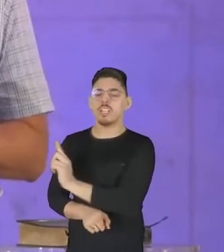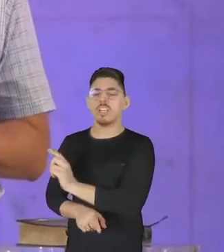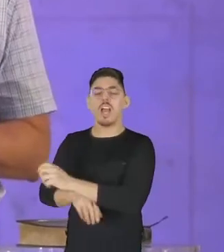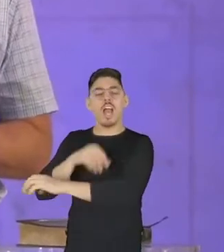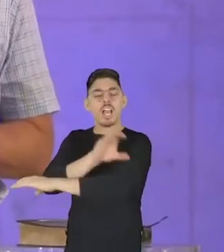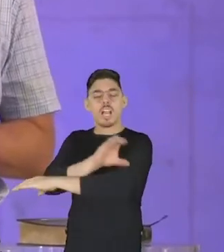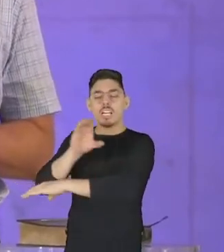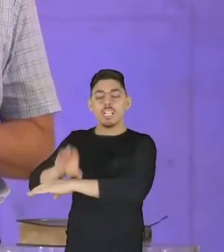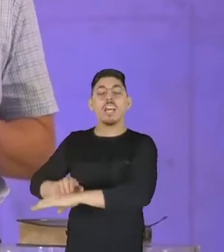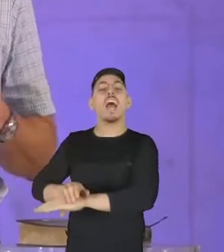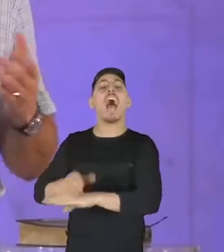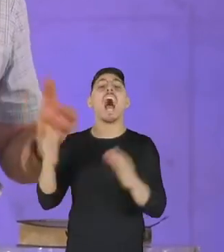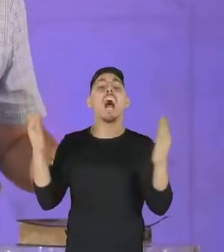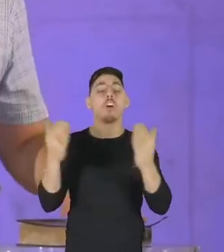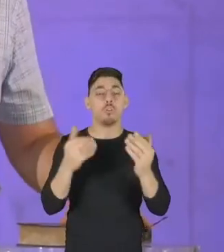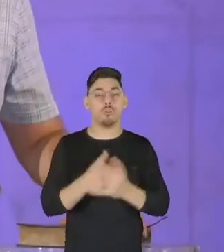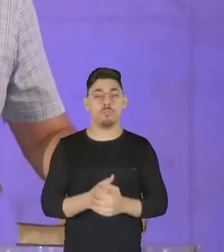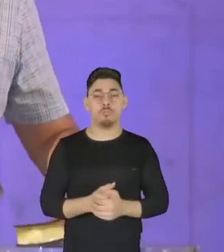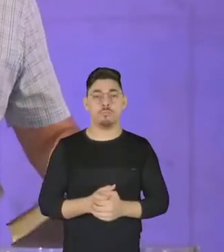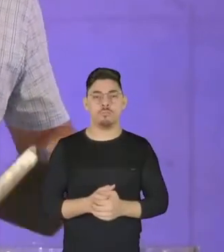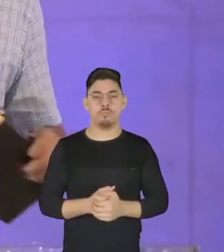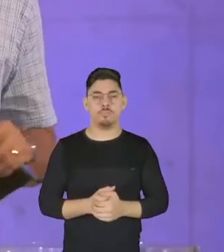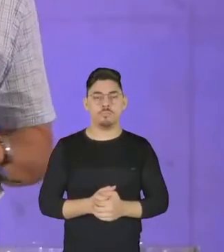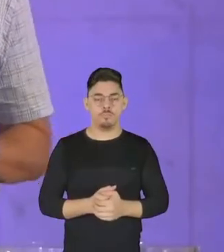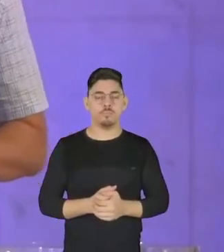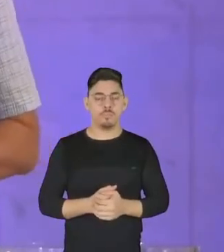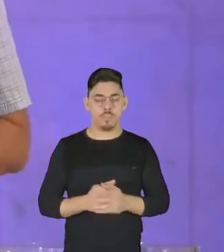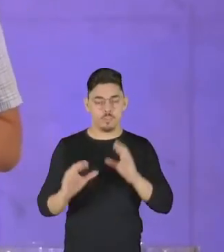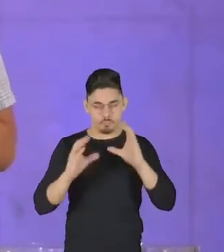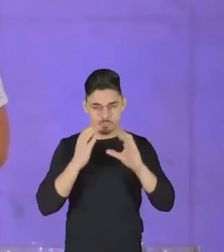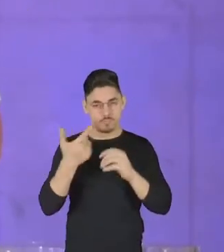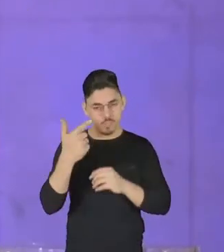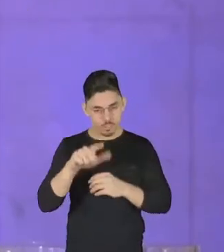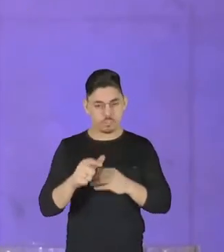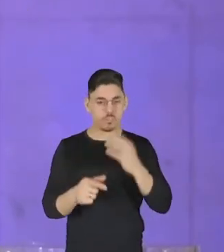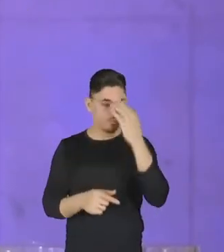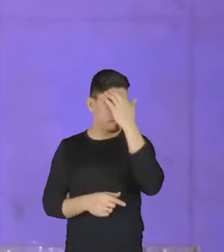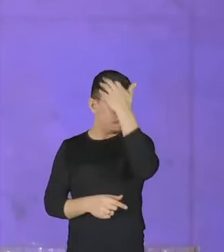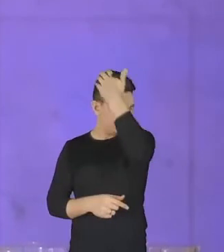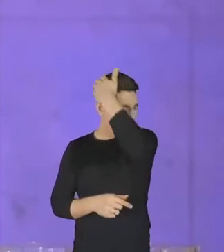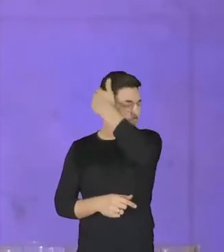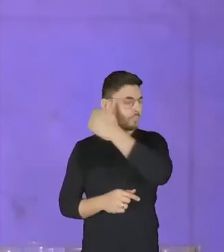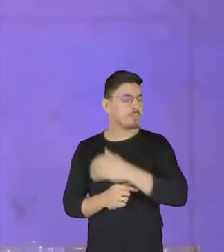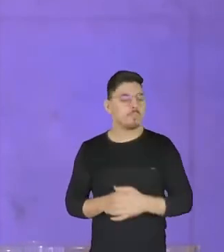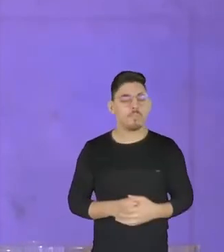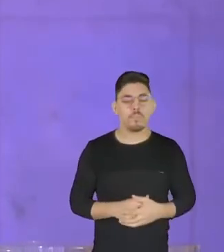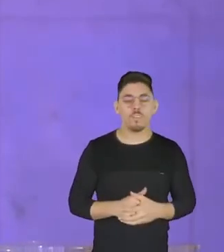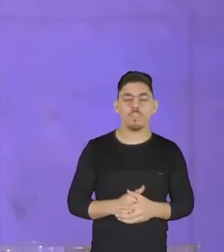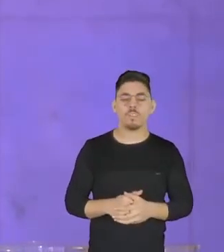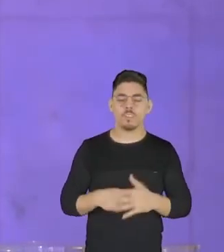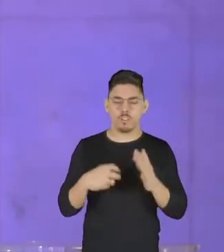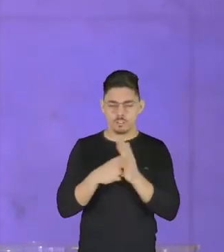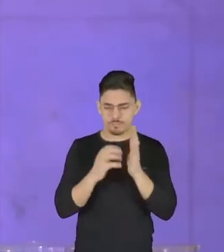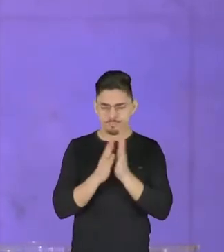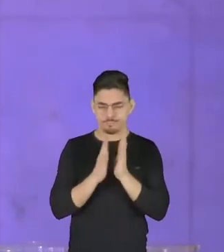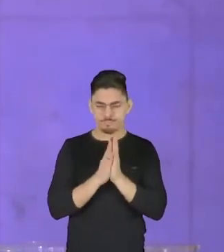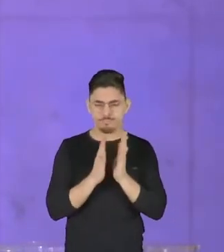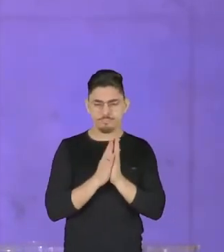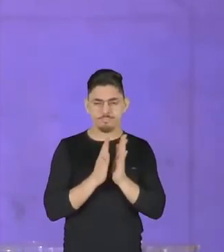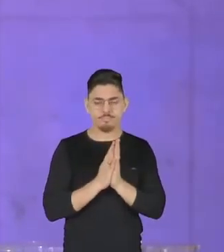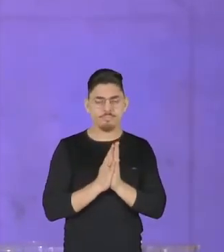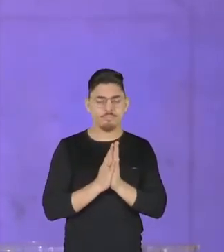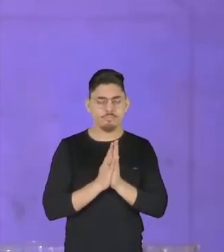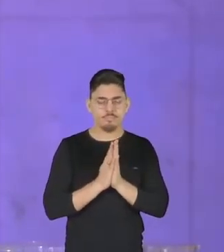agora. Vamos ouvir novamente a música que foi cantada pelo Gesiel, ouvir em oração,